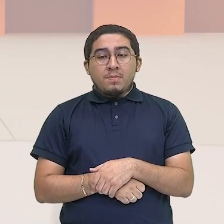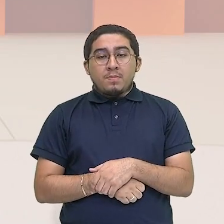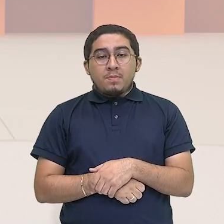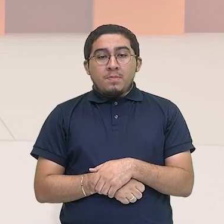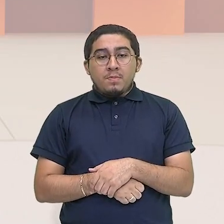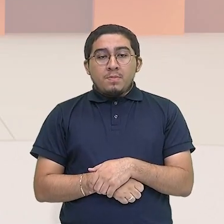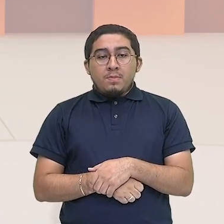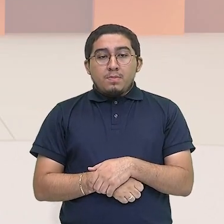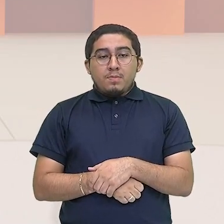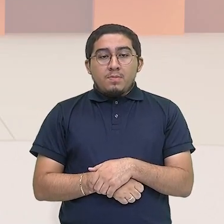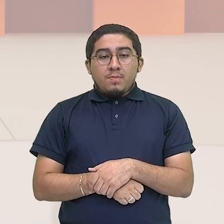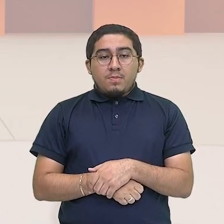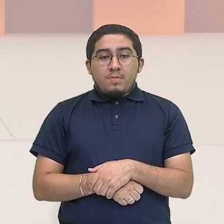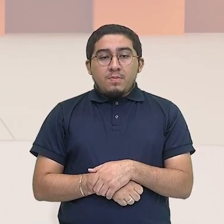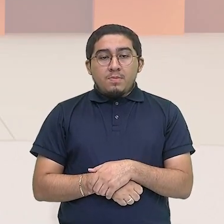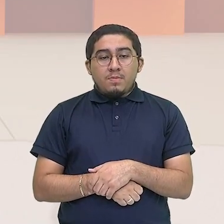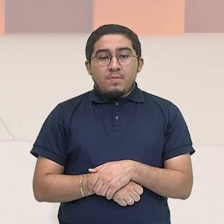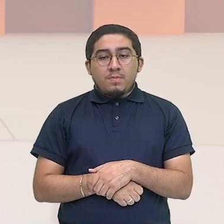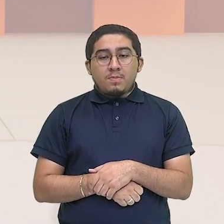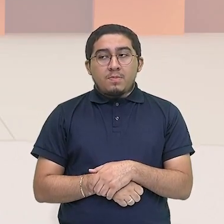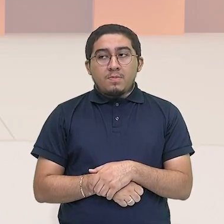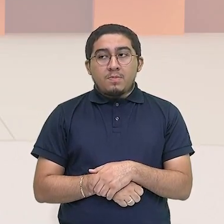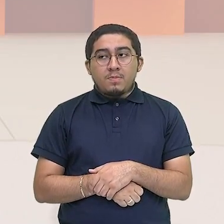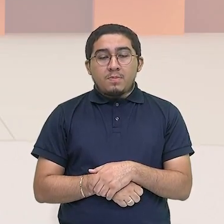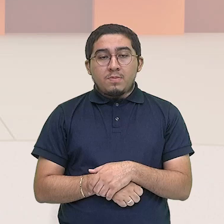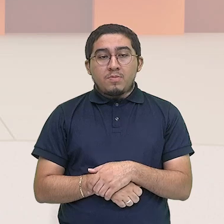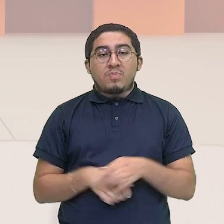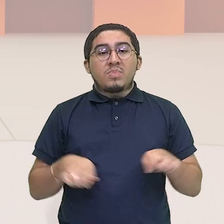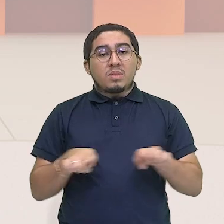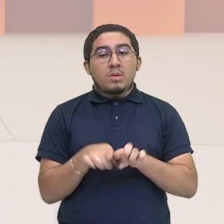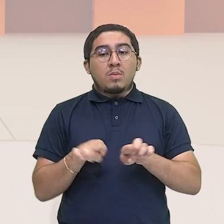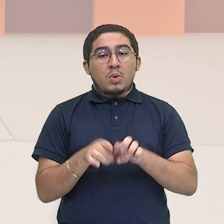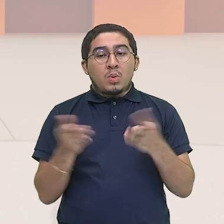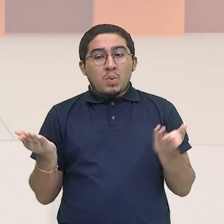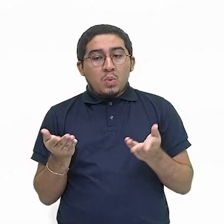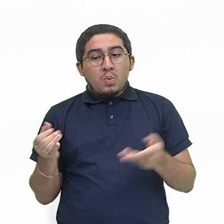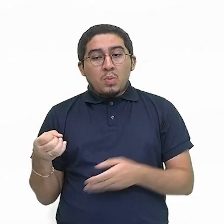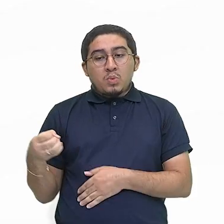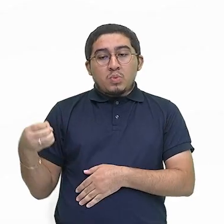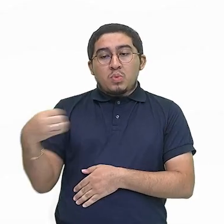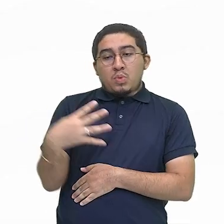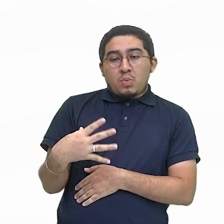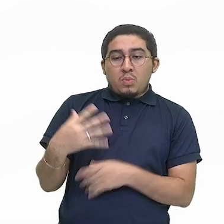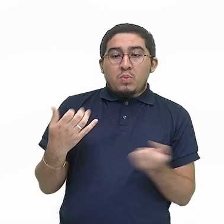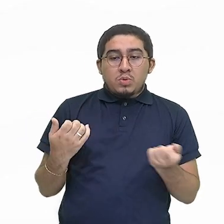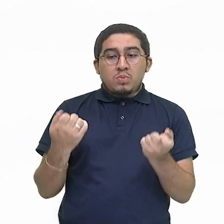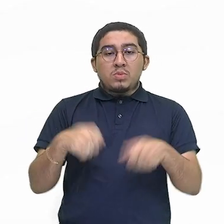para uma nova maneira de interpretação da realidade